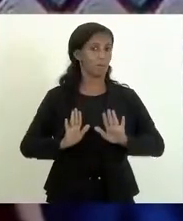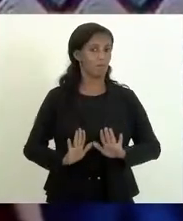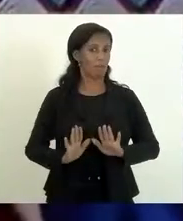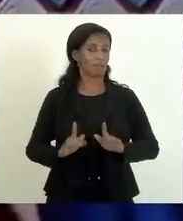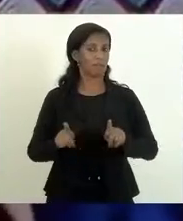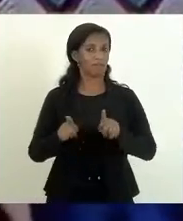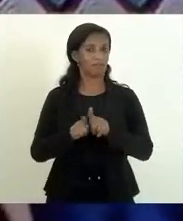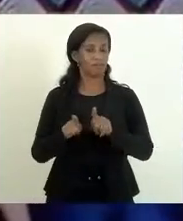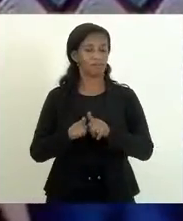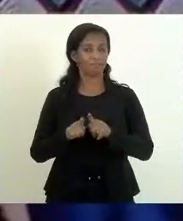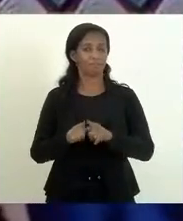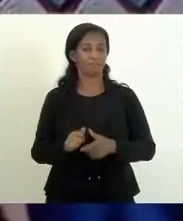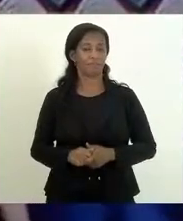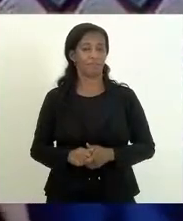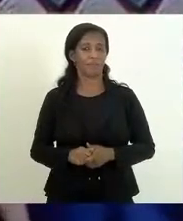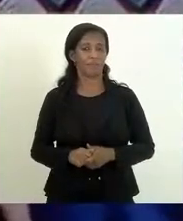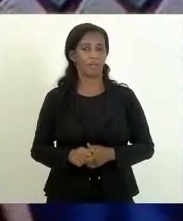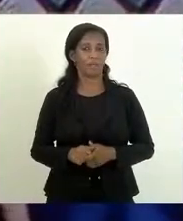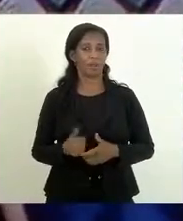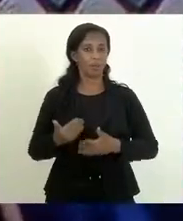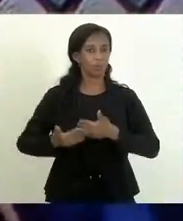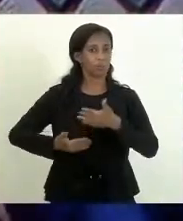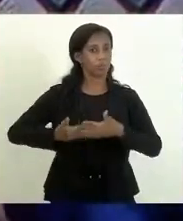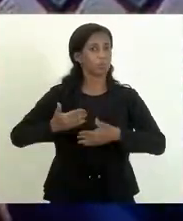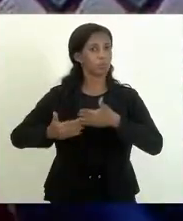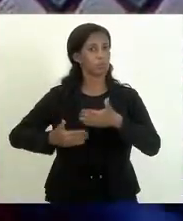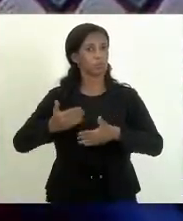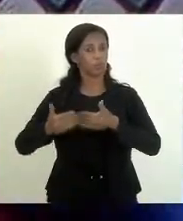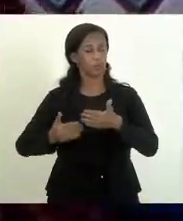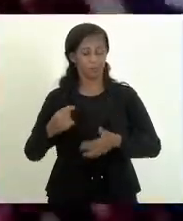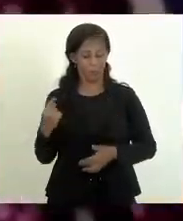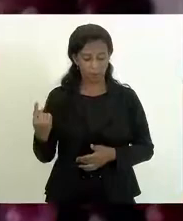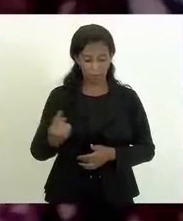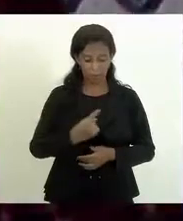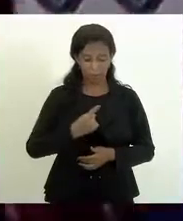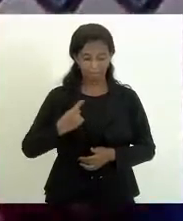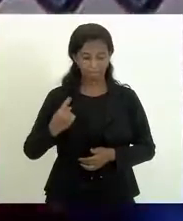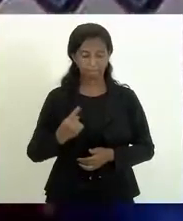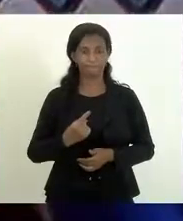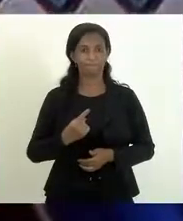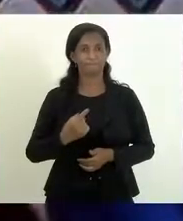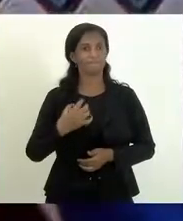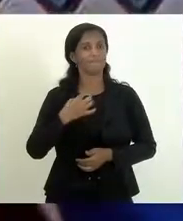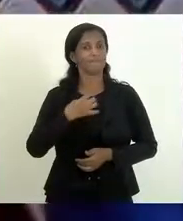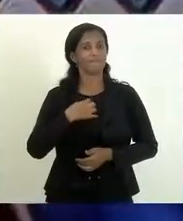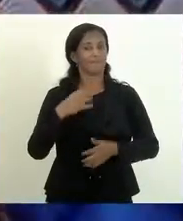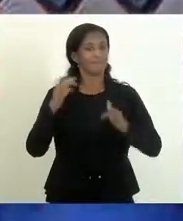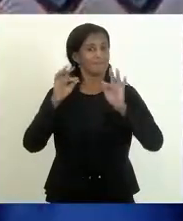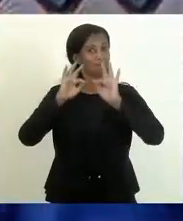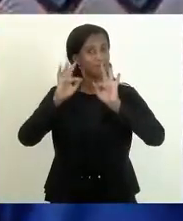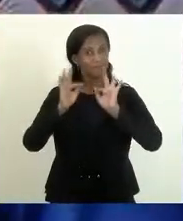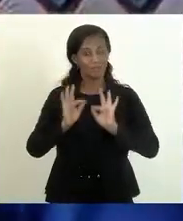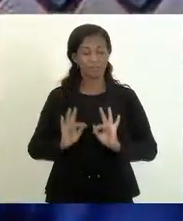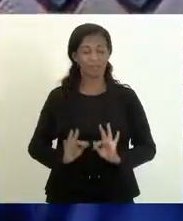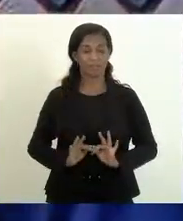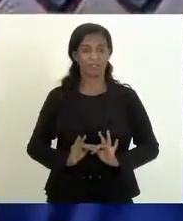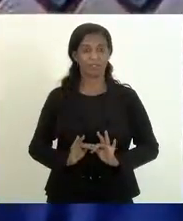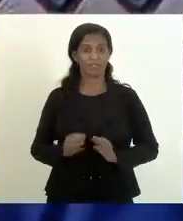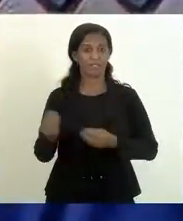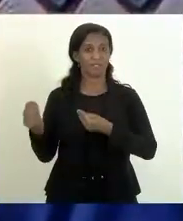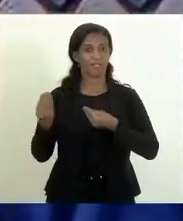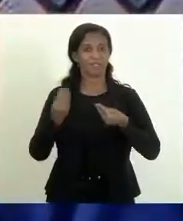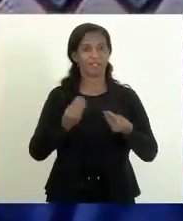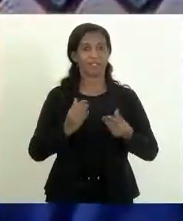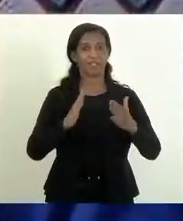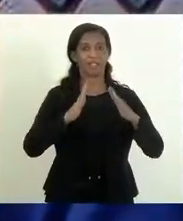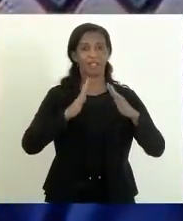consolidou o processo que a gente fica muito feliz de trazer para as